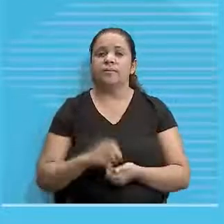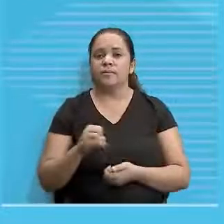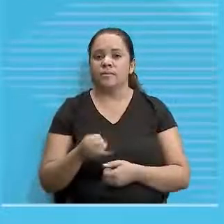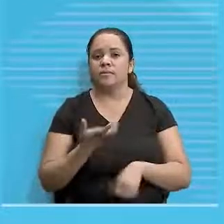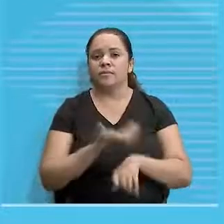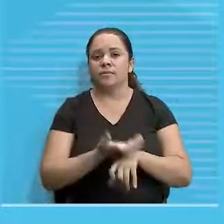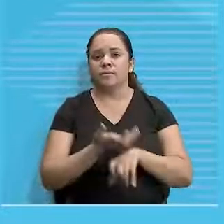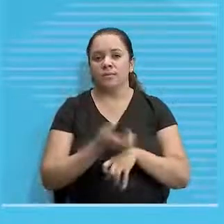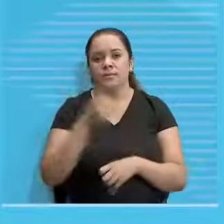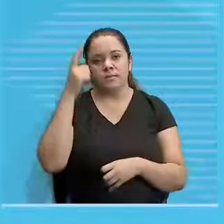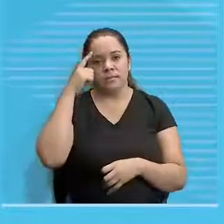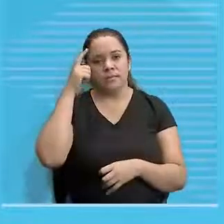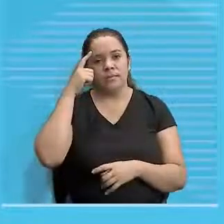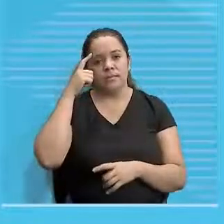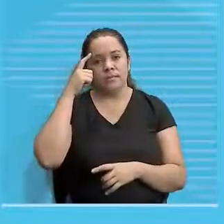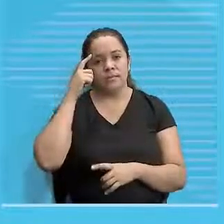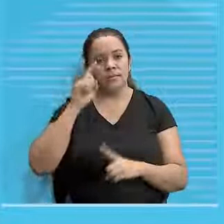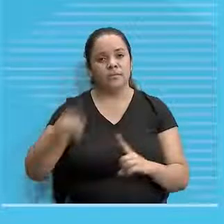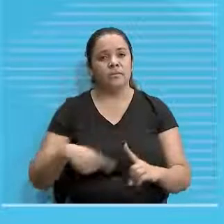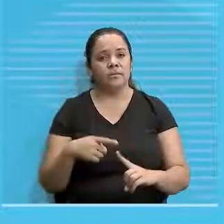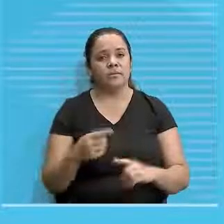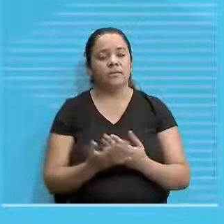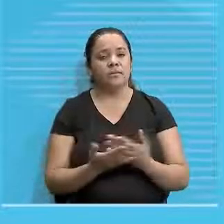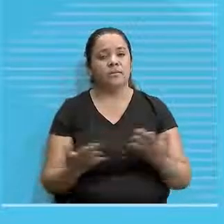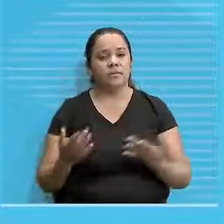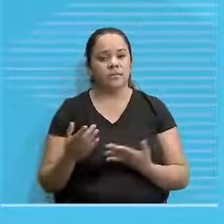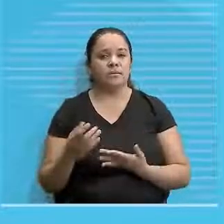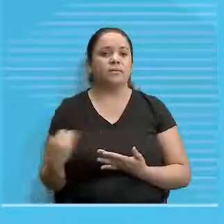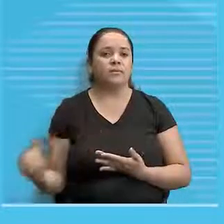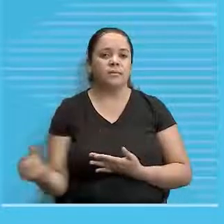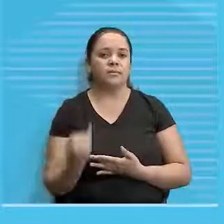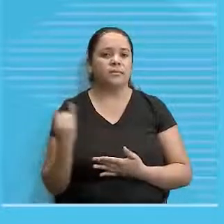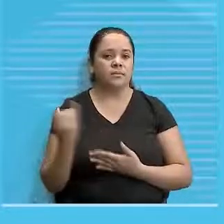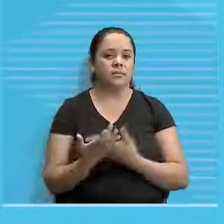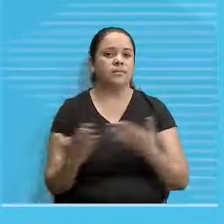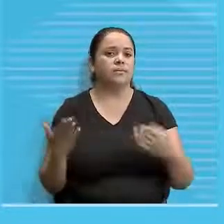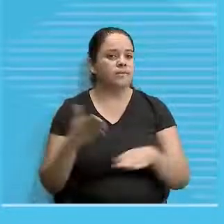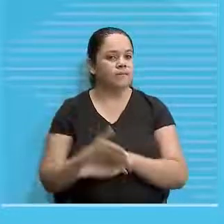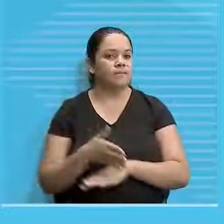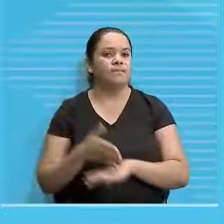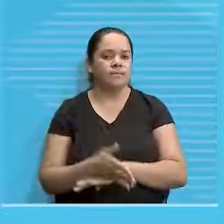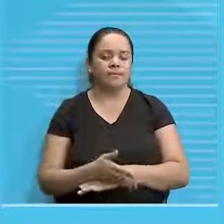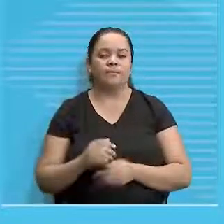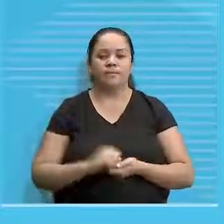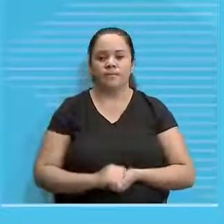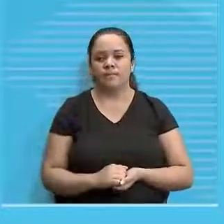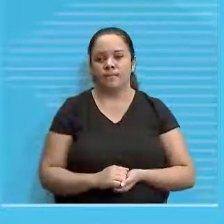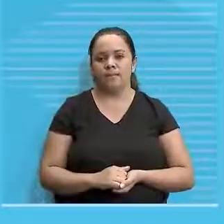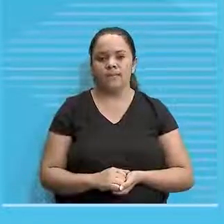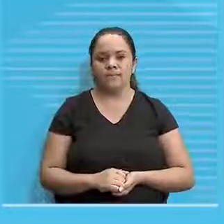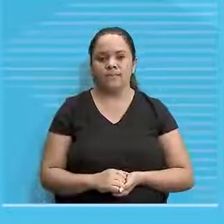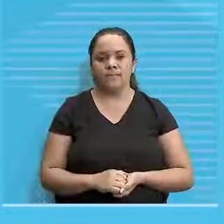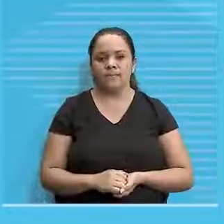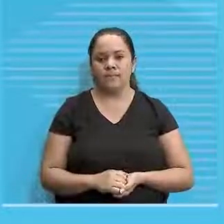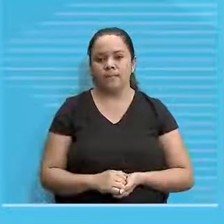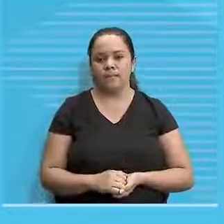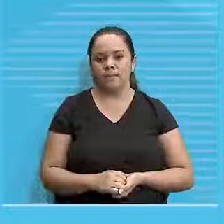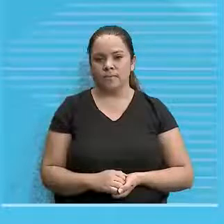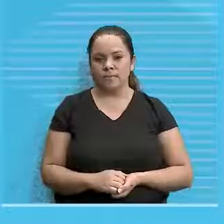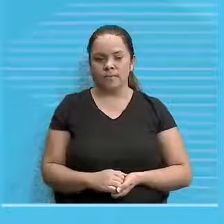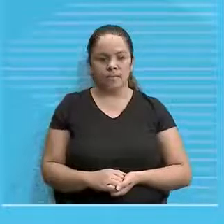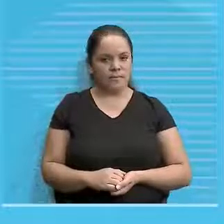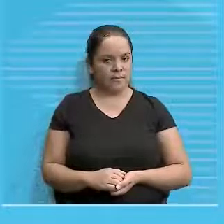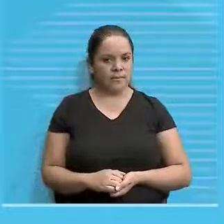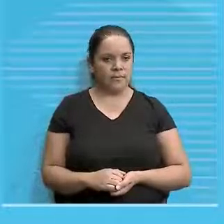vocês, é muito importante que vocês estejam aqui. Tá certo? São Félix do Piauí, que eu tô vendo aqui que